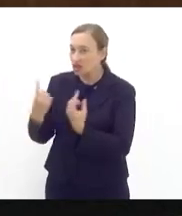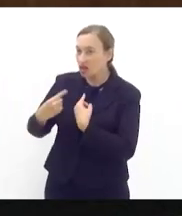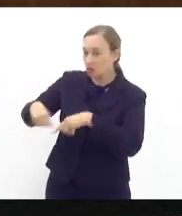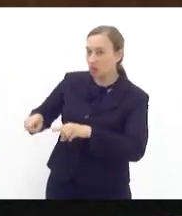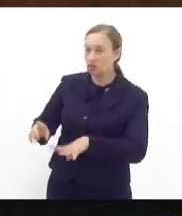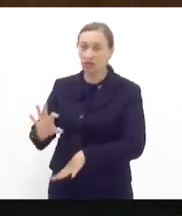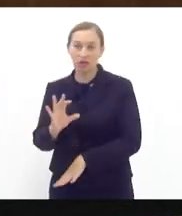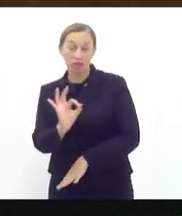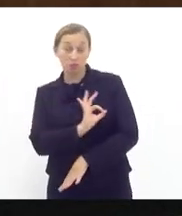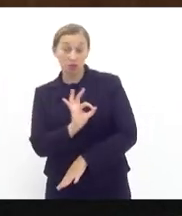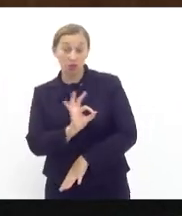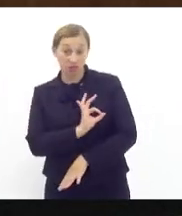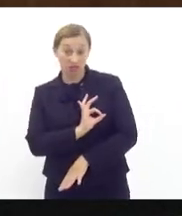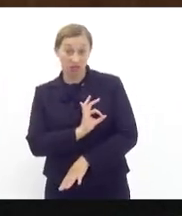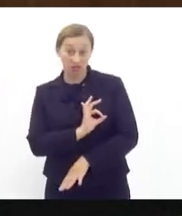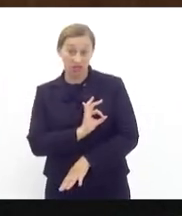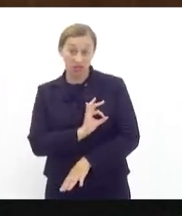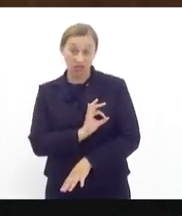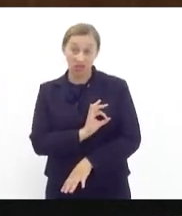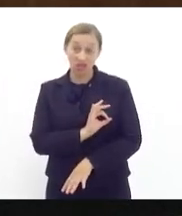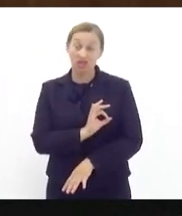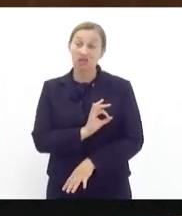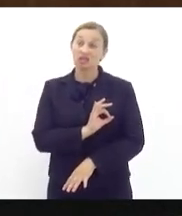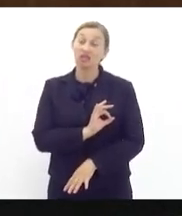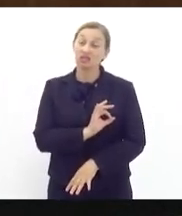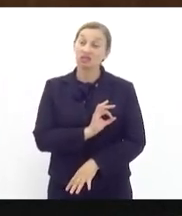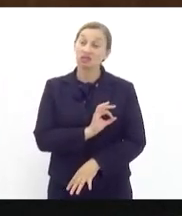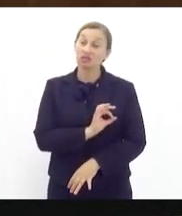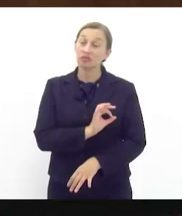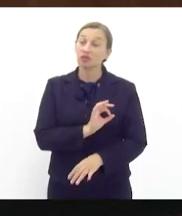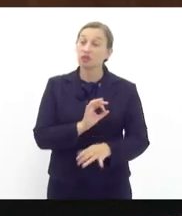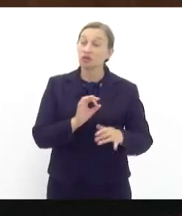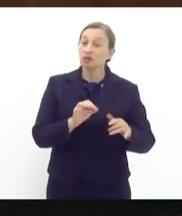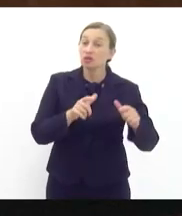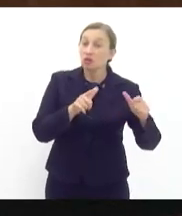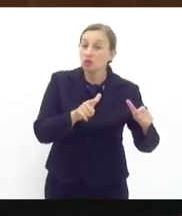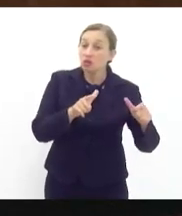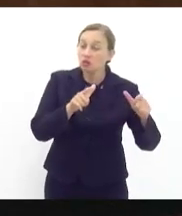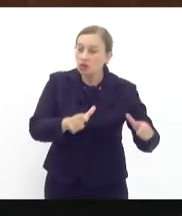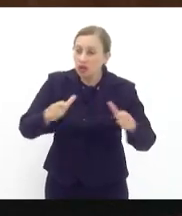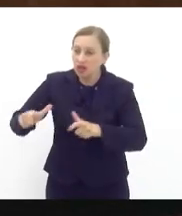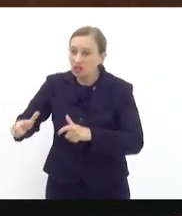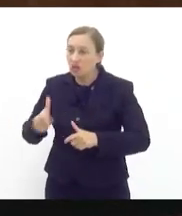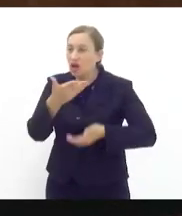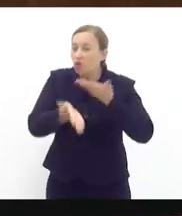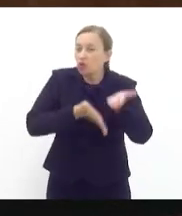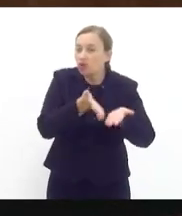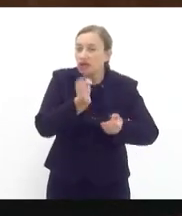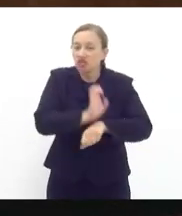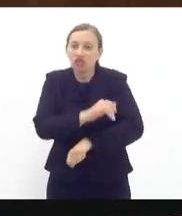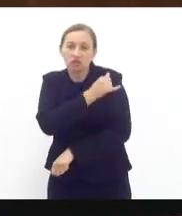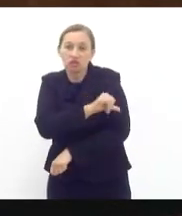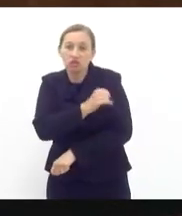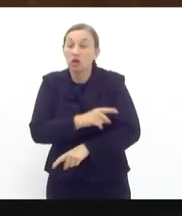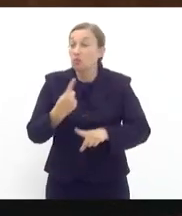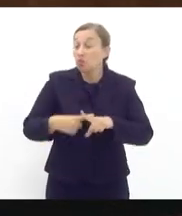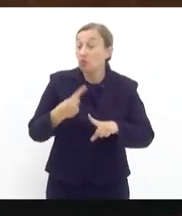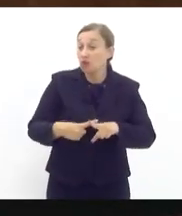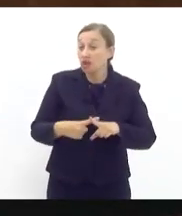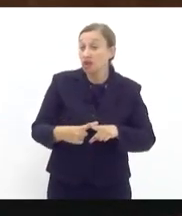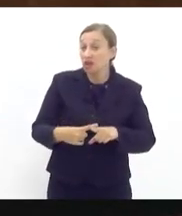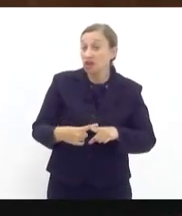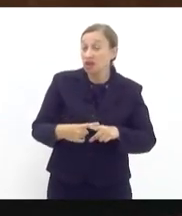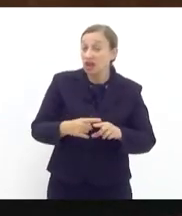polícia essa que tem que estar presente em todos os cantos do estado do Rio de Janeiro porque além da sensação de